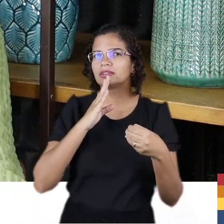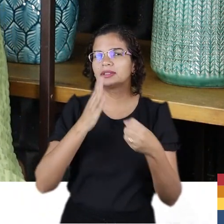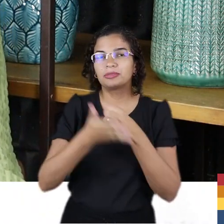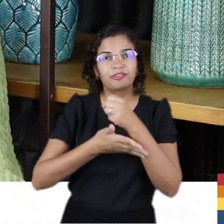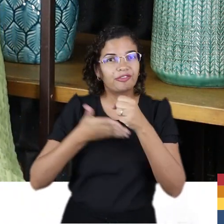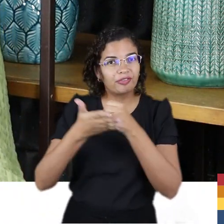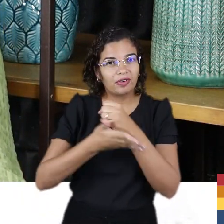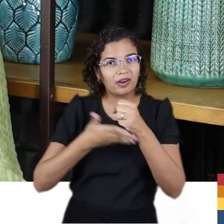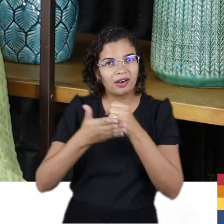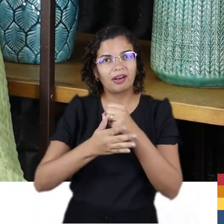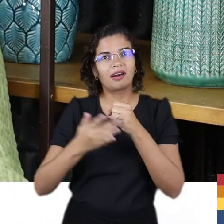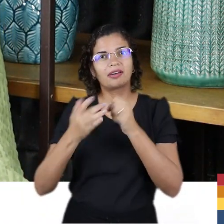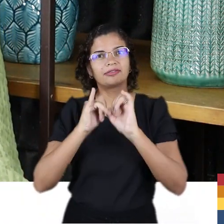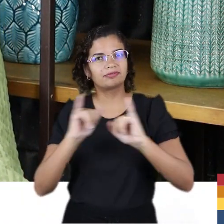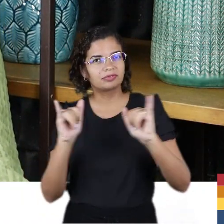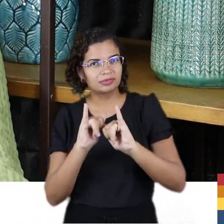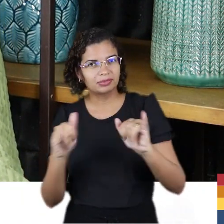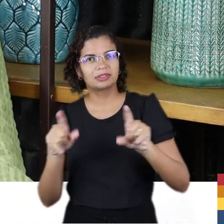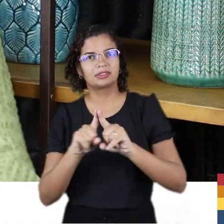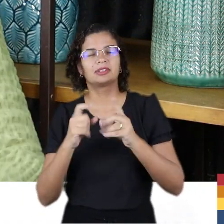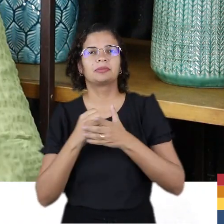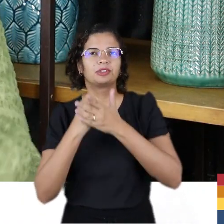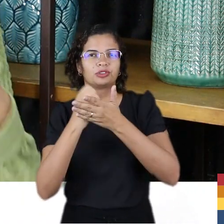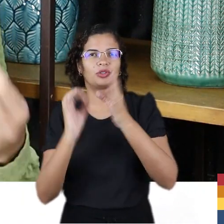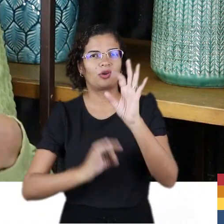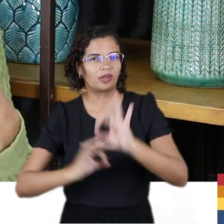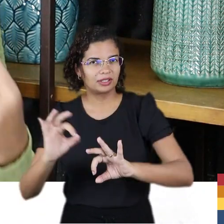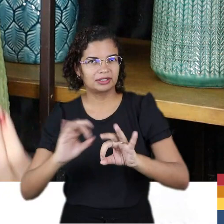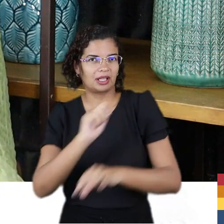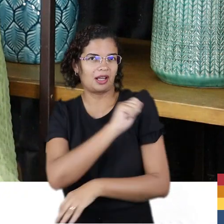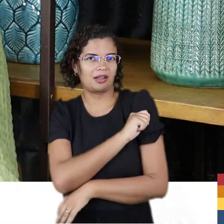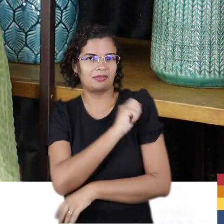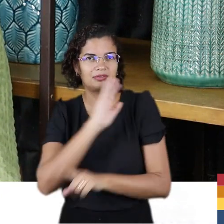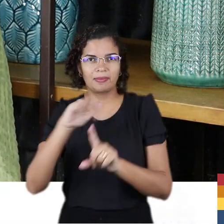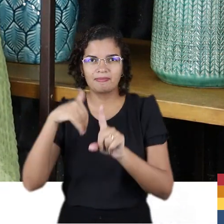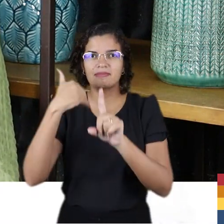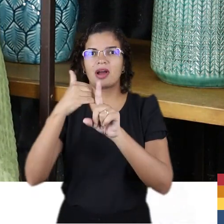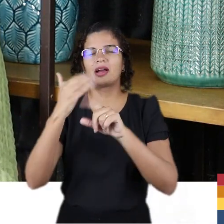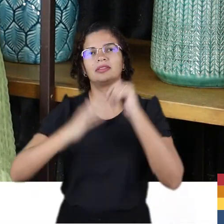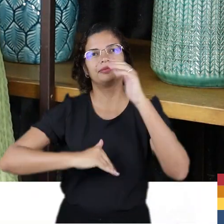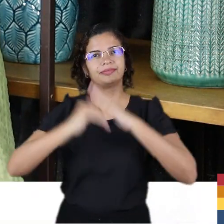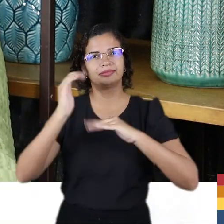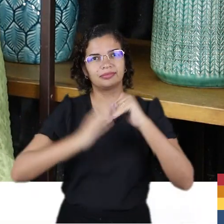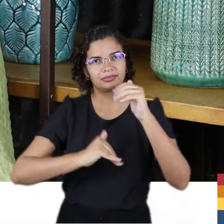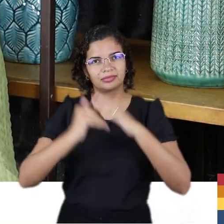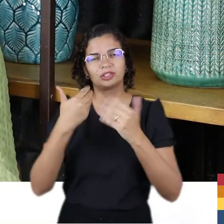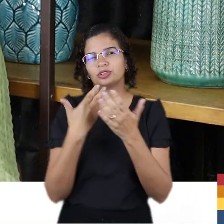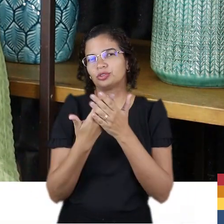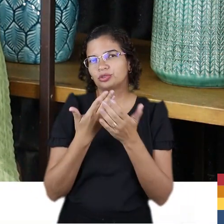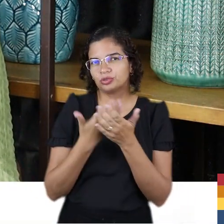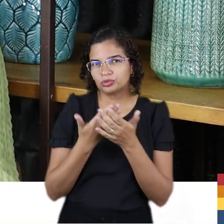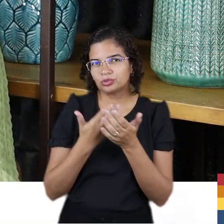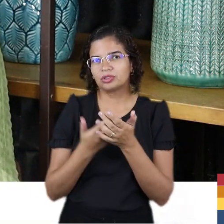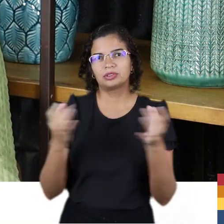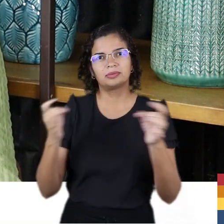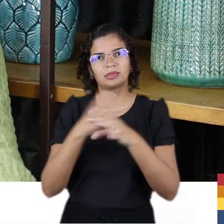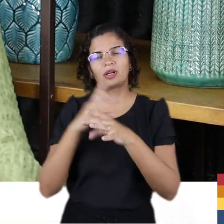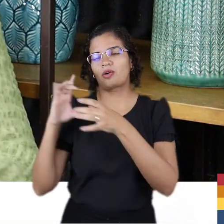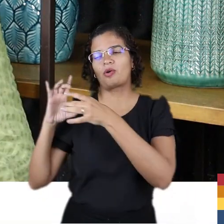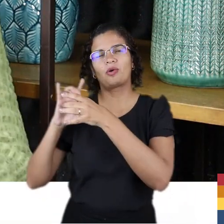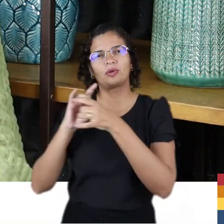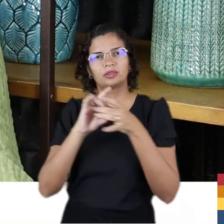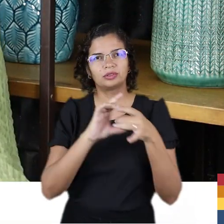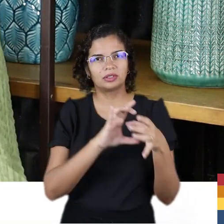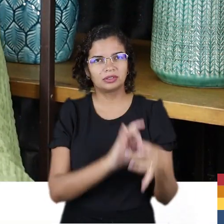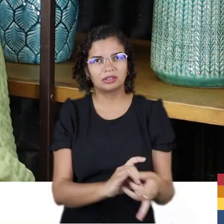vem? Ele vem desenhar a partir de então, né, dadas as experiências vivenciadas em nossas escolas pilotos, né, ele vem